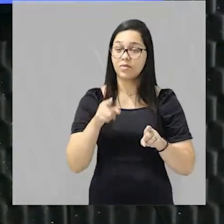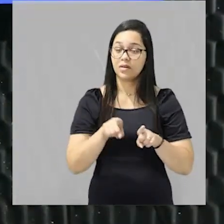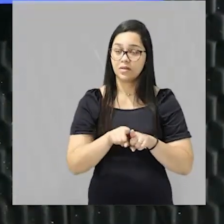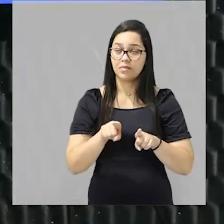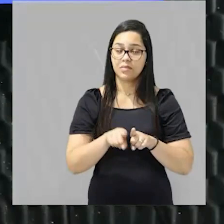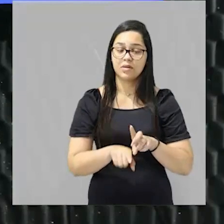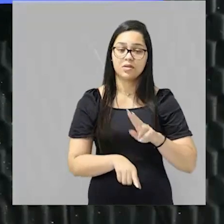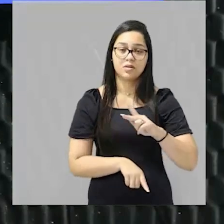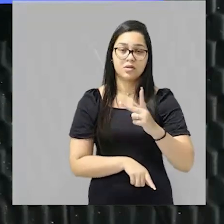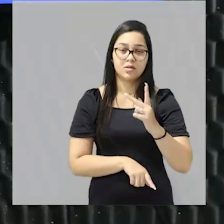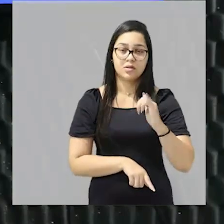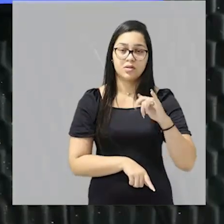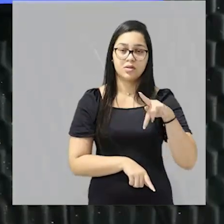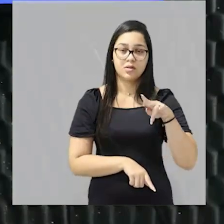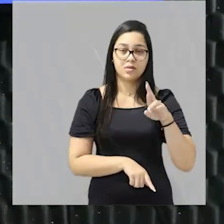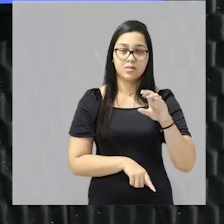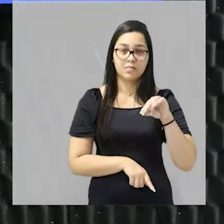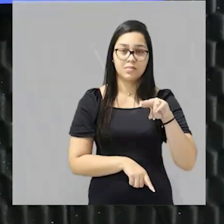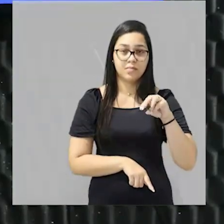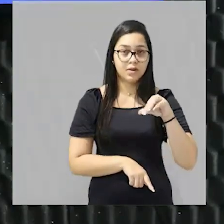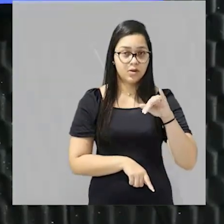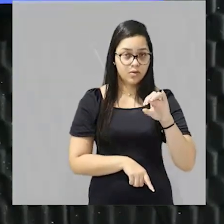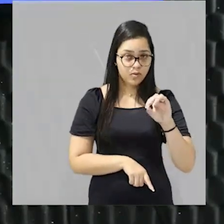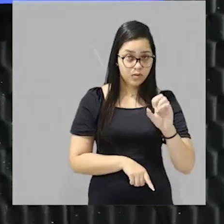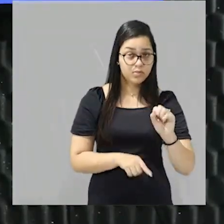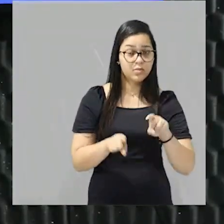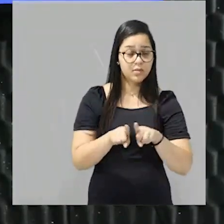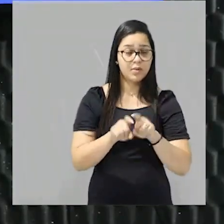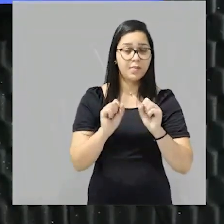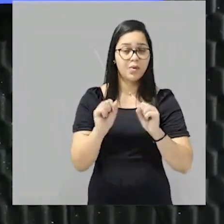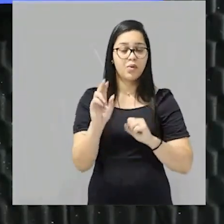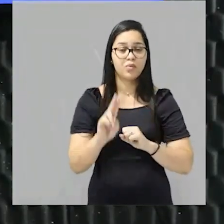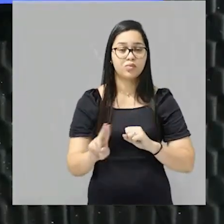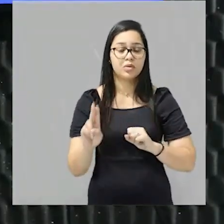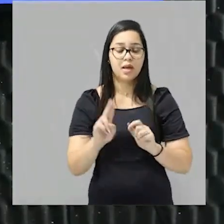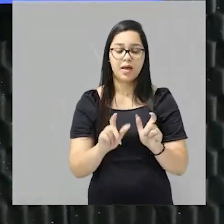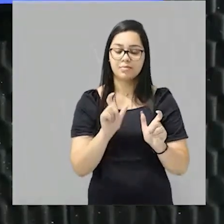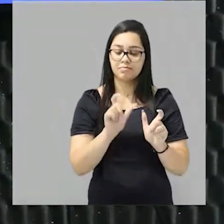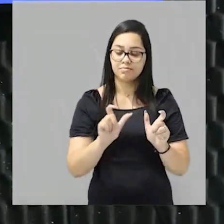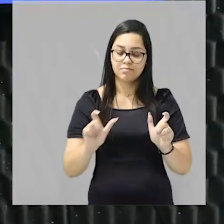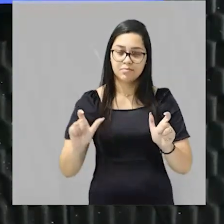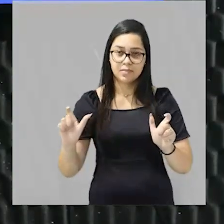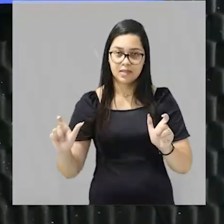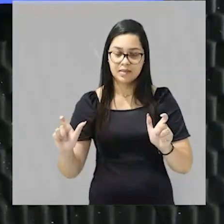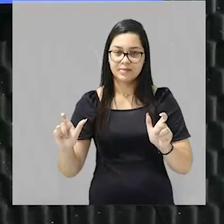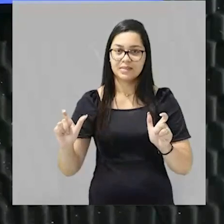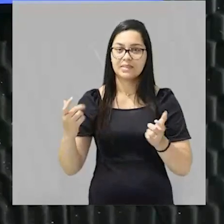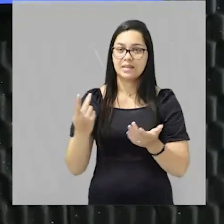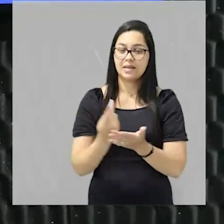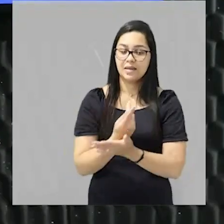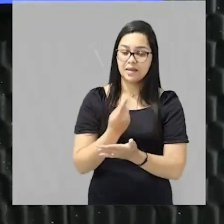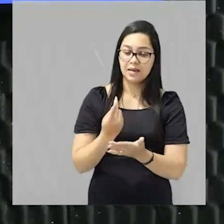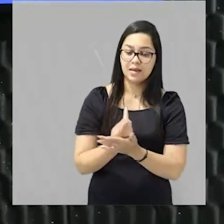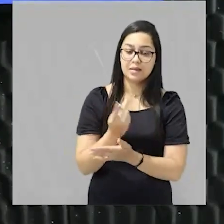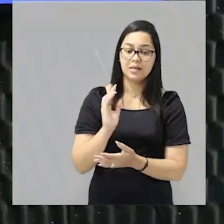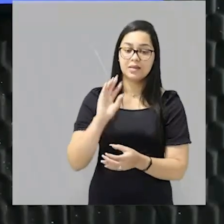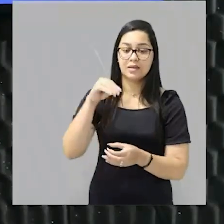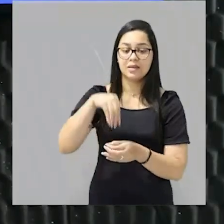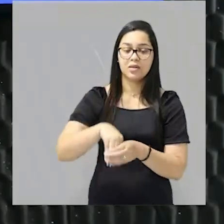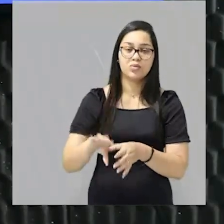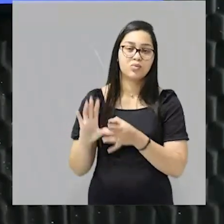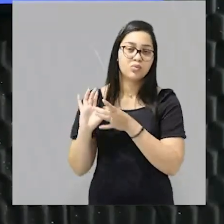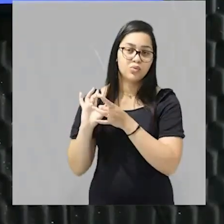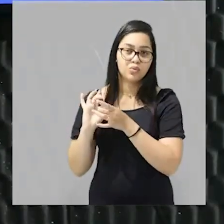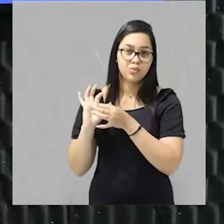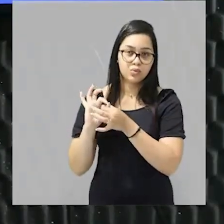portuguesa, assistindo às aulas do PAIS, UEMA, do Enem, na